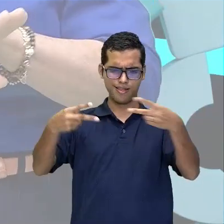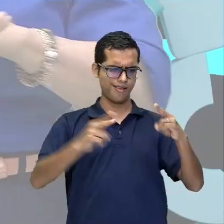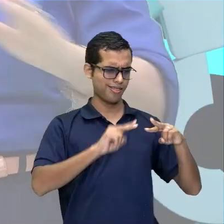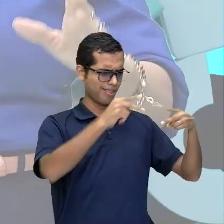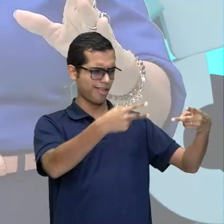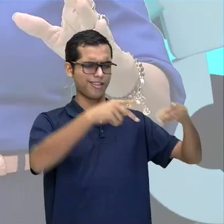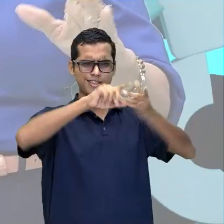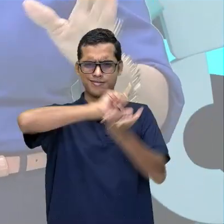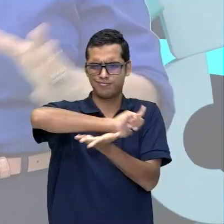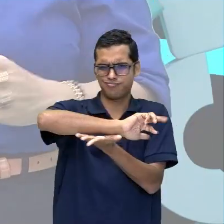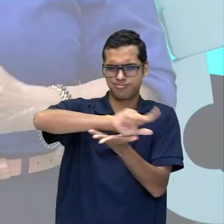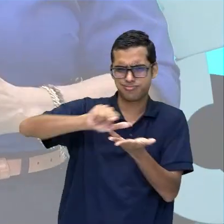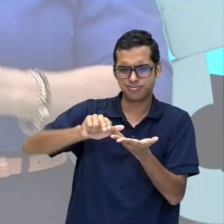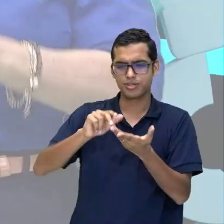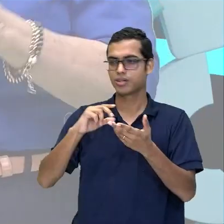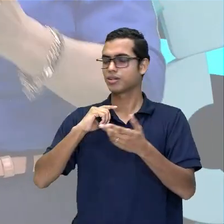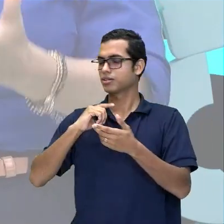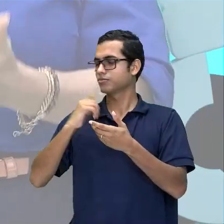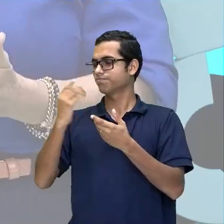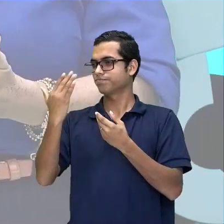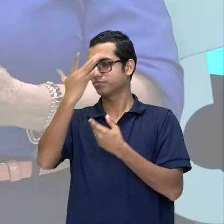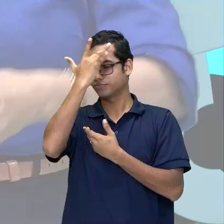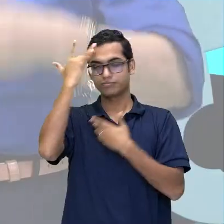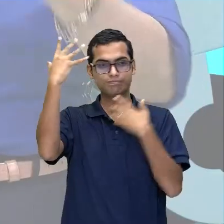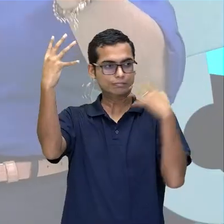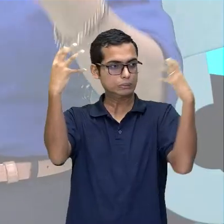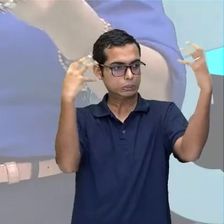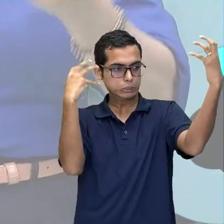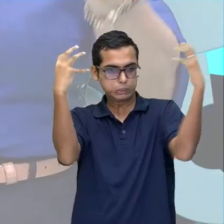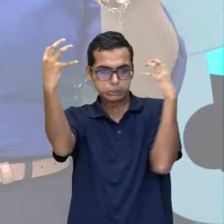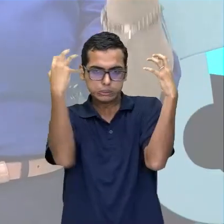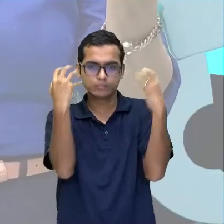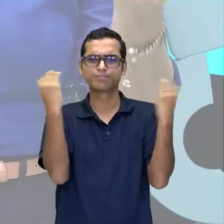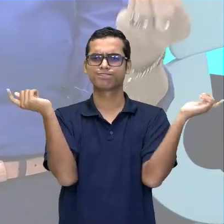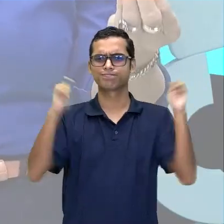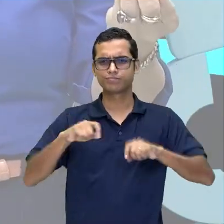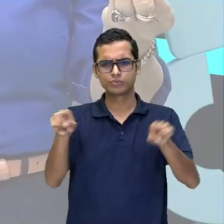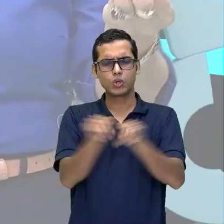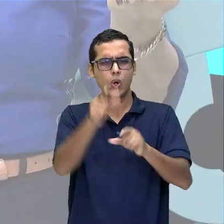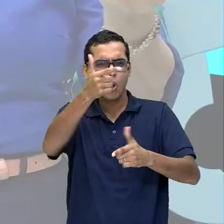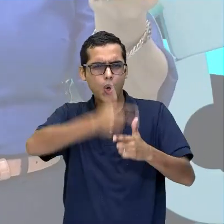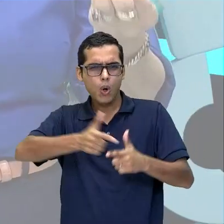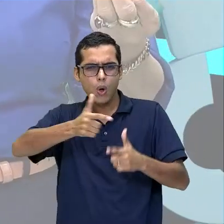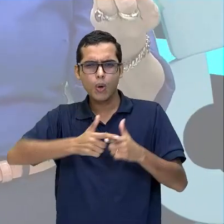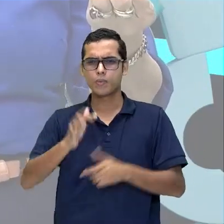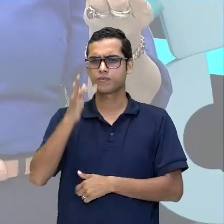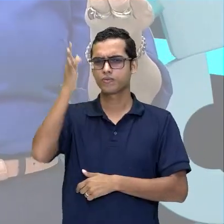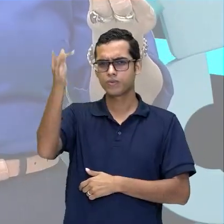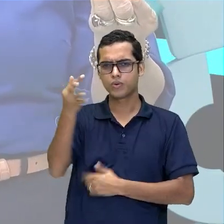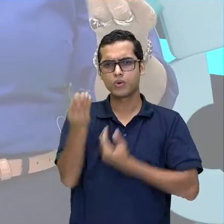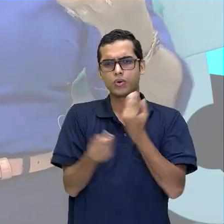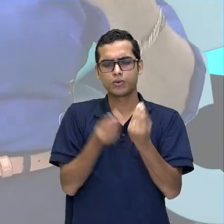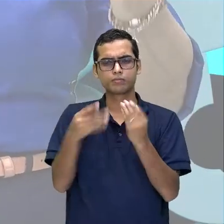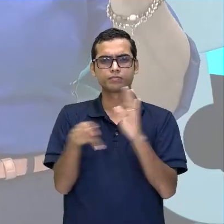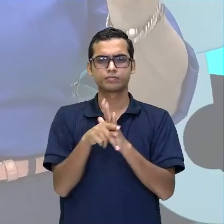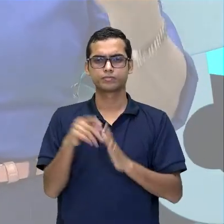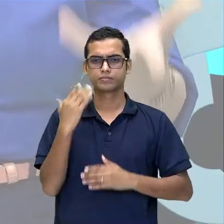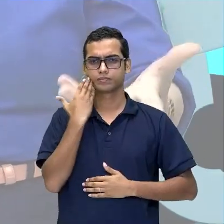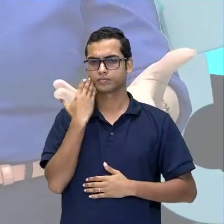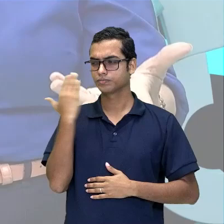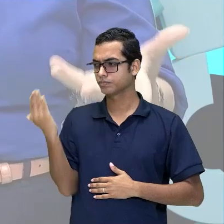navegação sem fim. Então, a distração pode levar a problemas como o quê? Como a perda de produtividade,